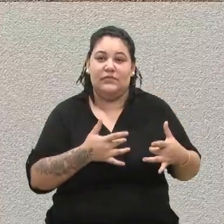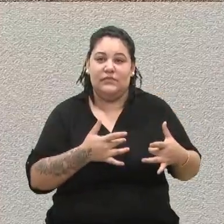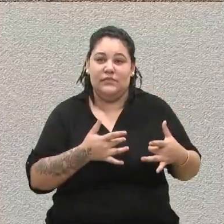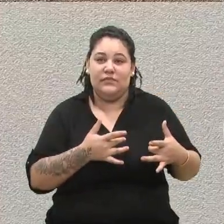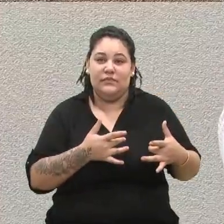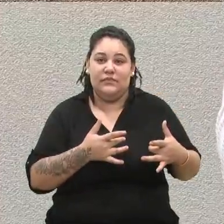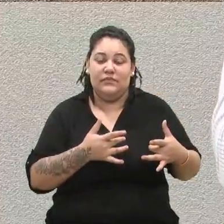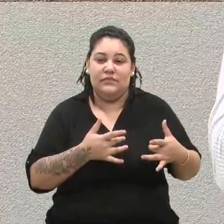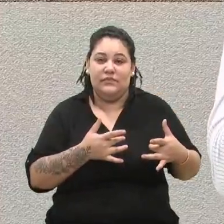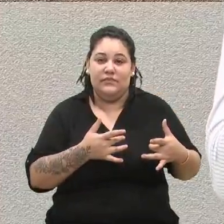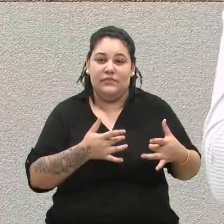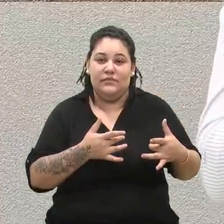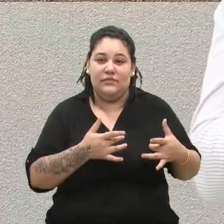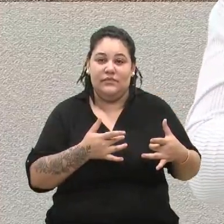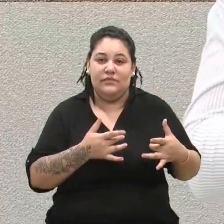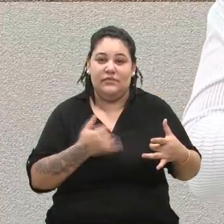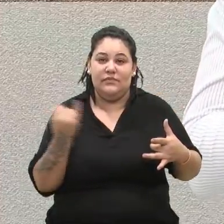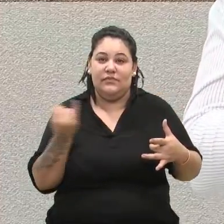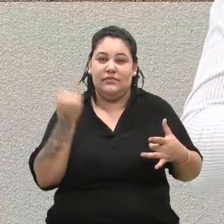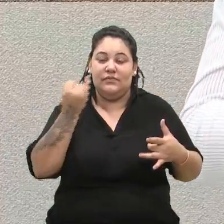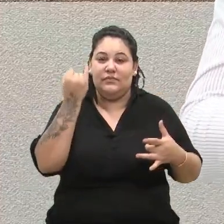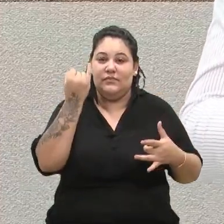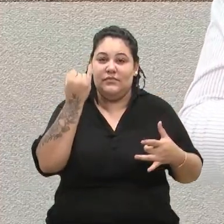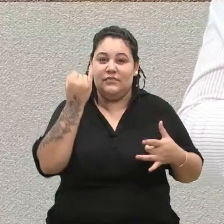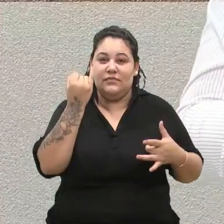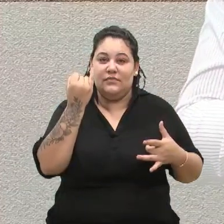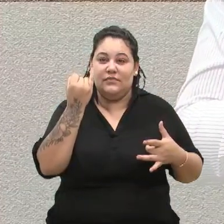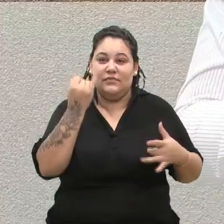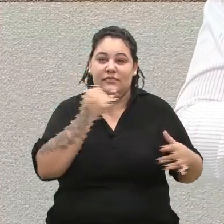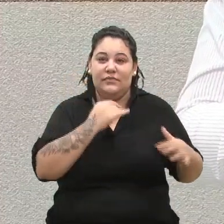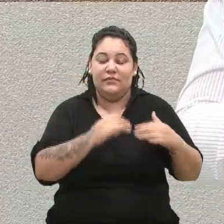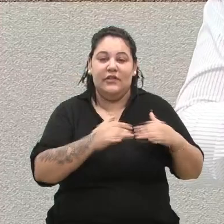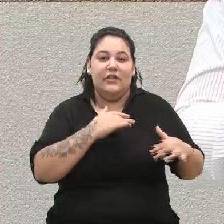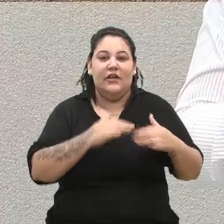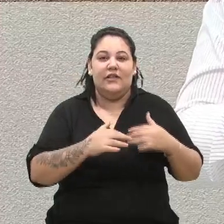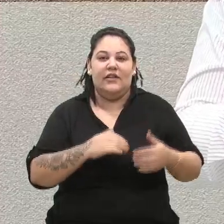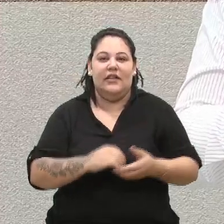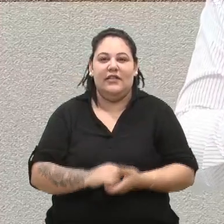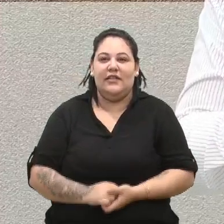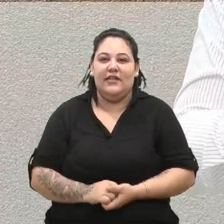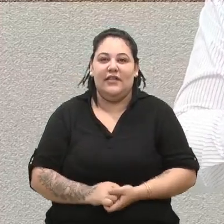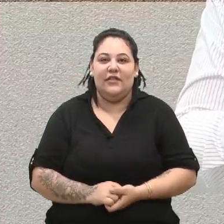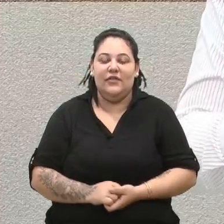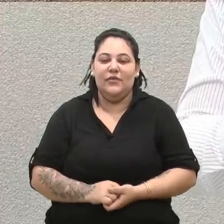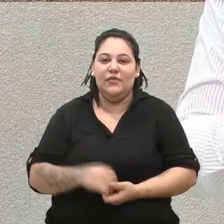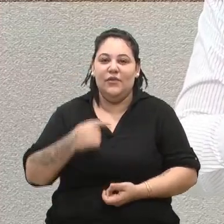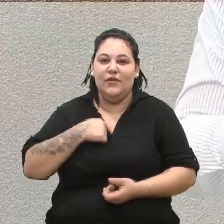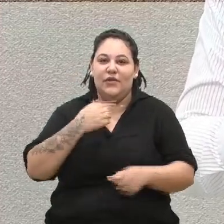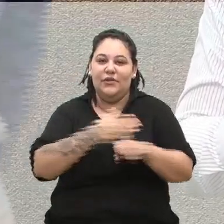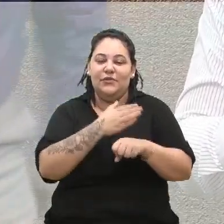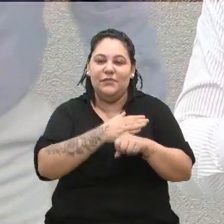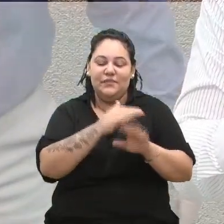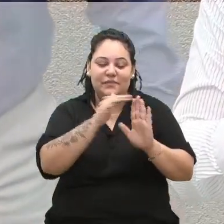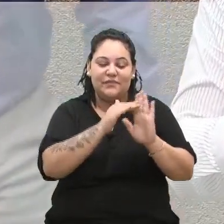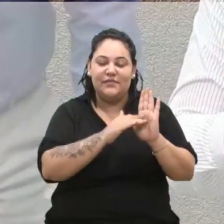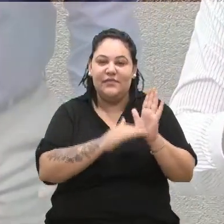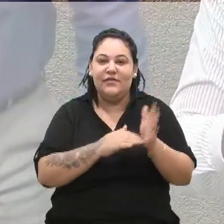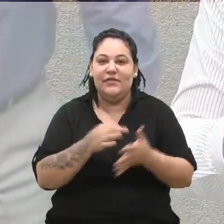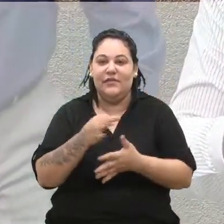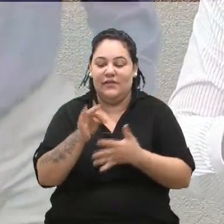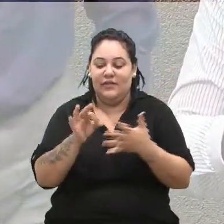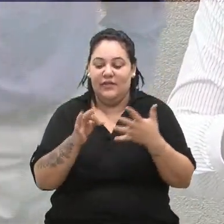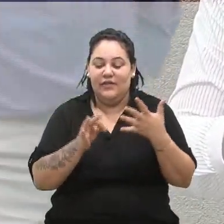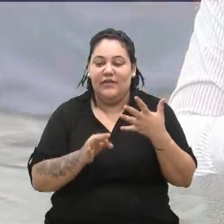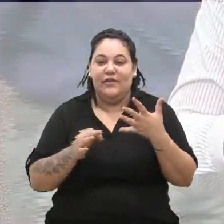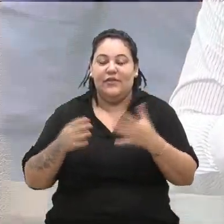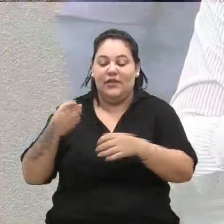ali do movimento escoteiro. Eu não quero entrar neste tópico, porque eu vou me manifestar também em segunda discussão,